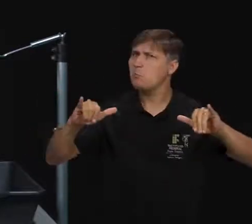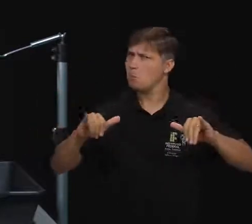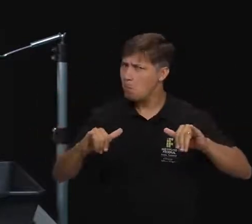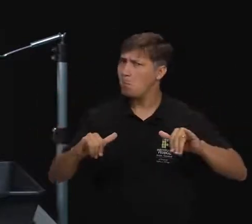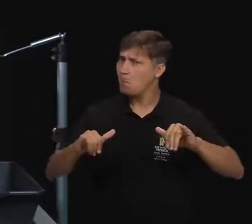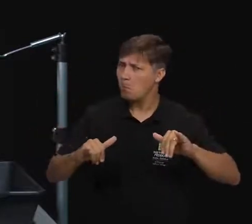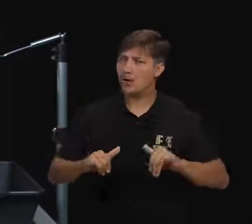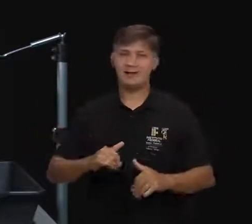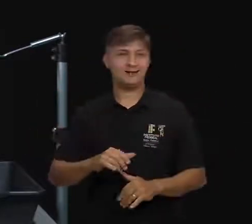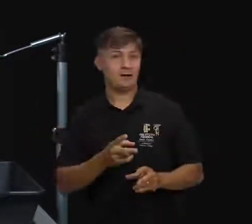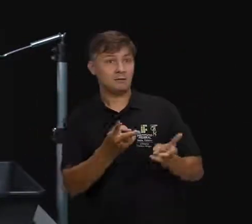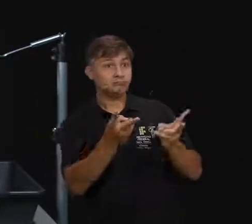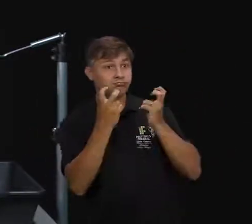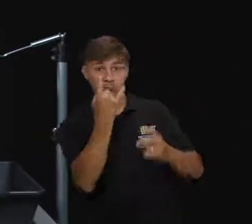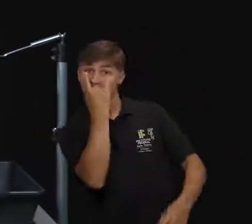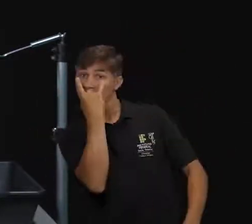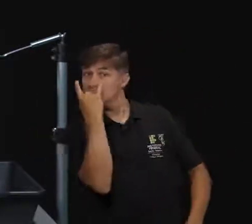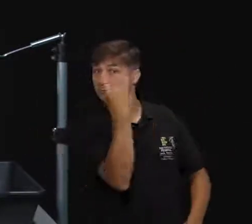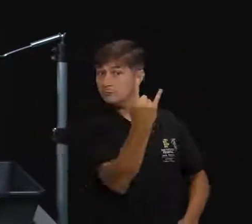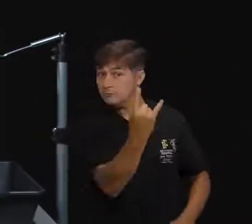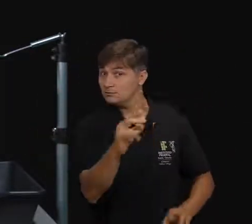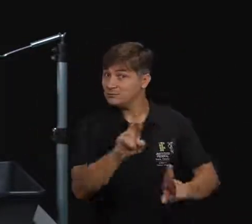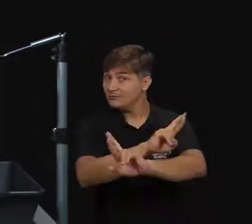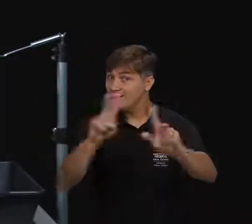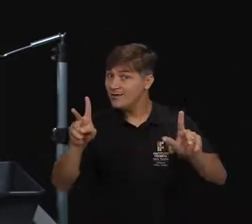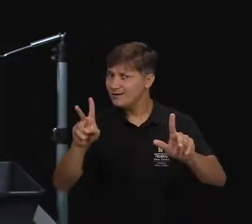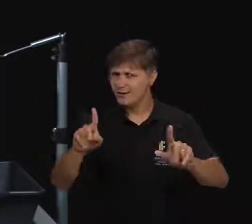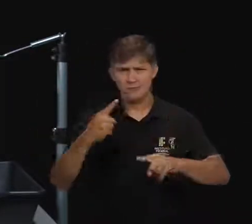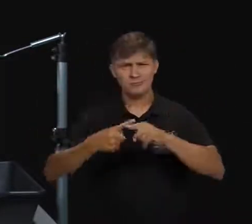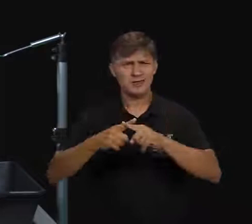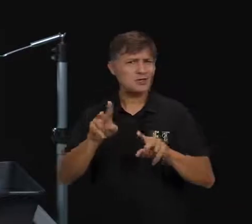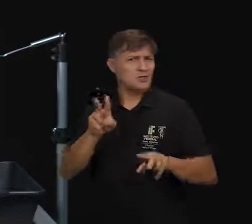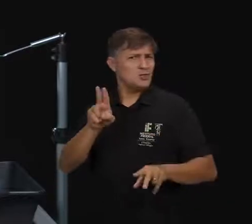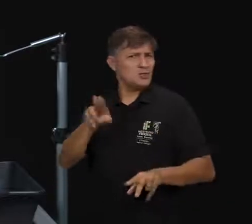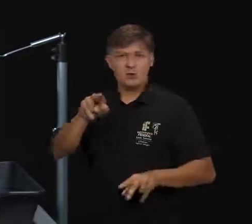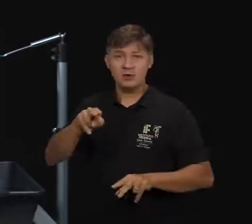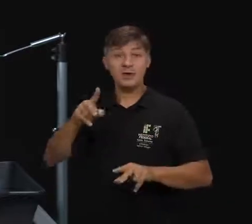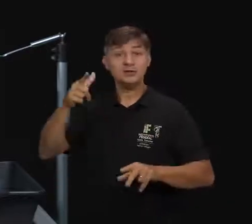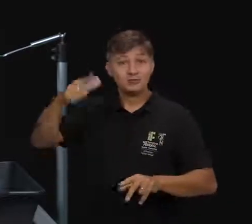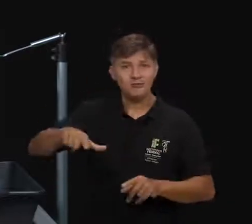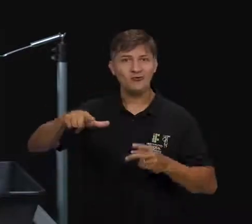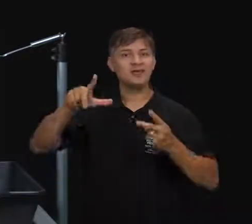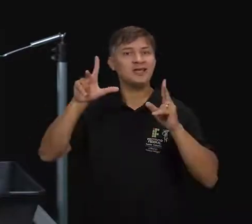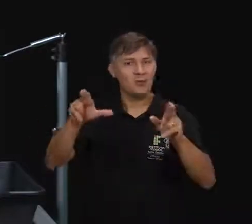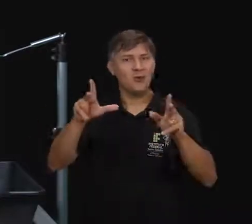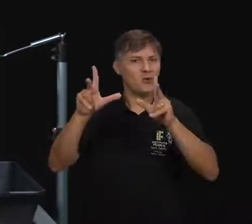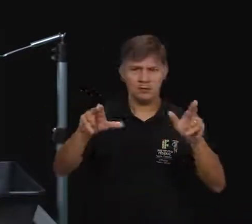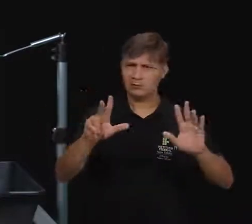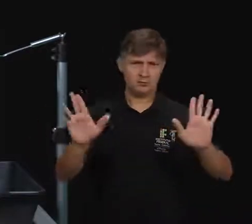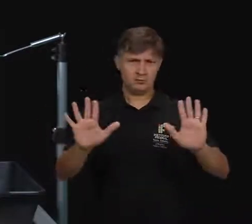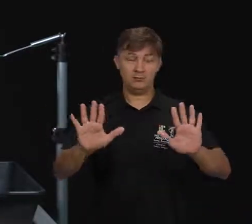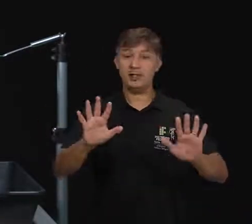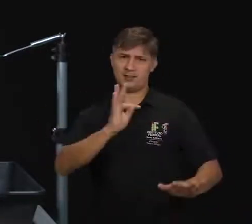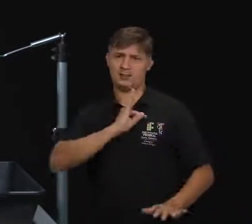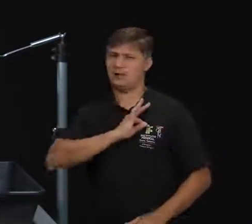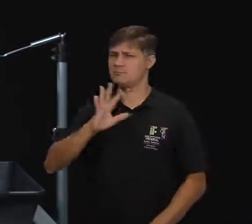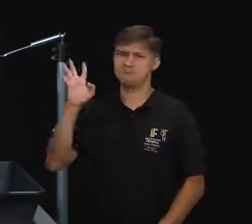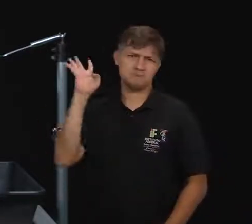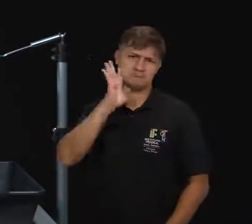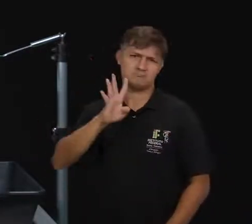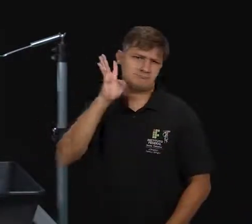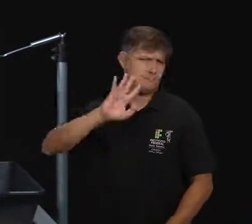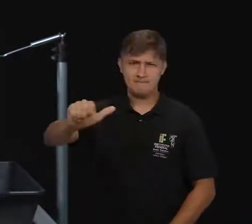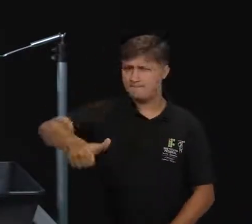de publicidade, uma foto atrativa e inusitada, porque nunca é igual. Então eu acho que é uma técnica